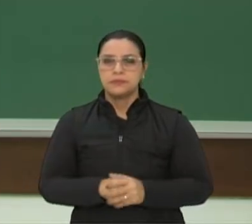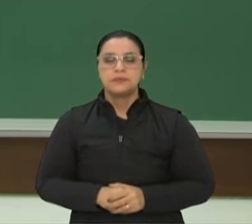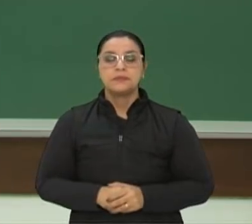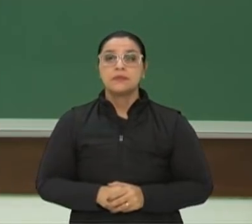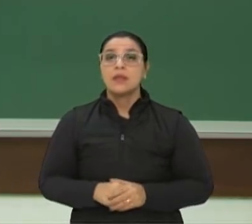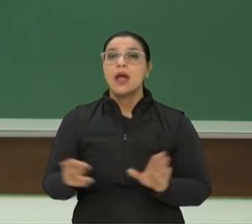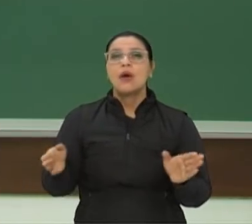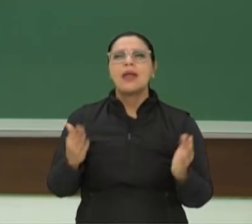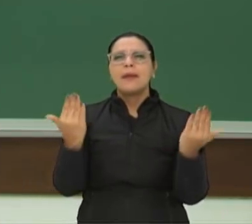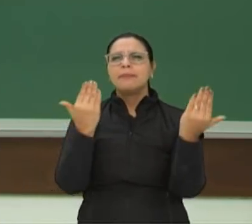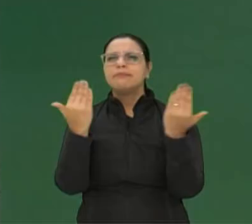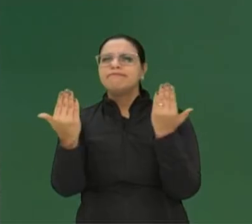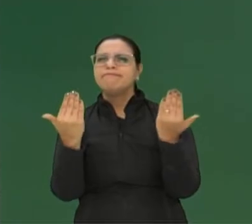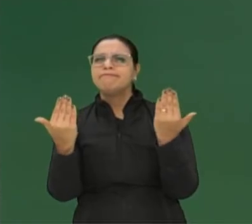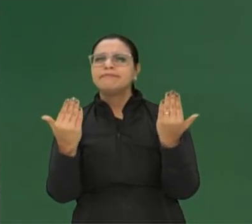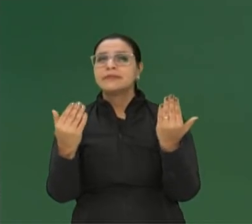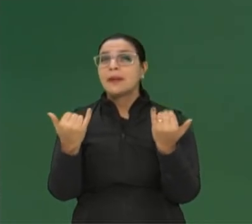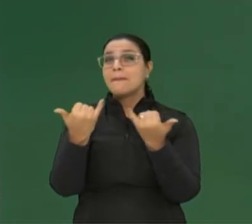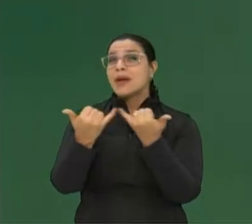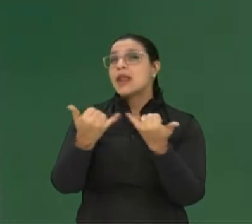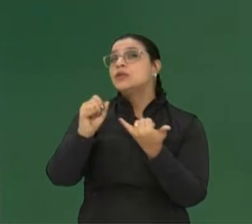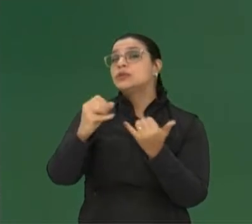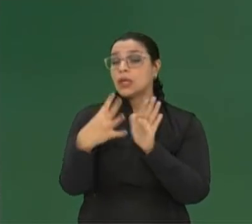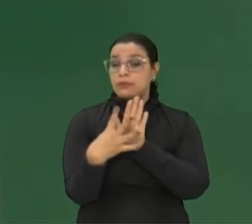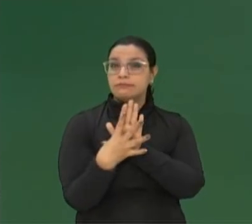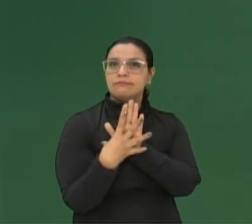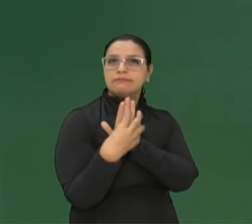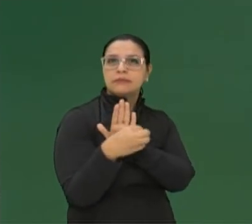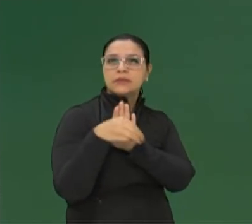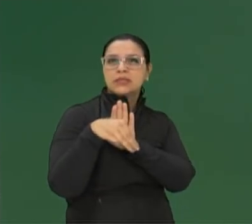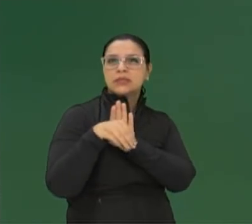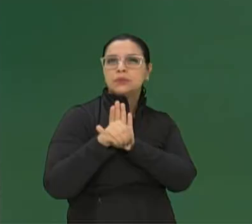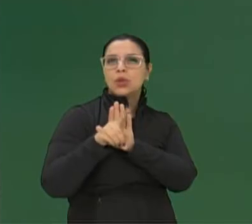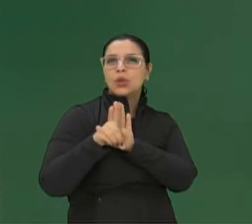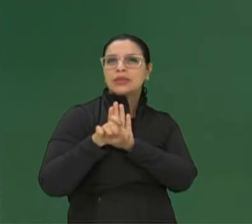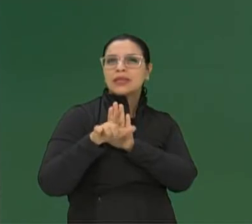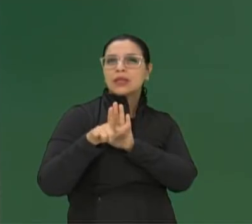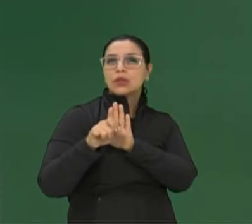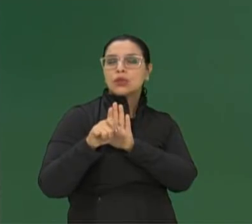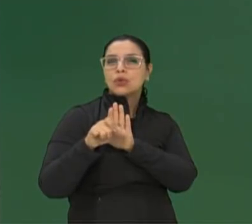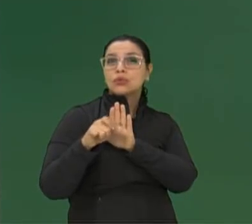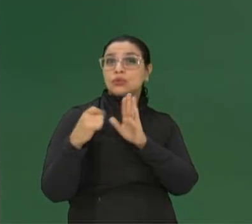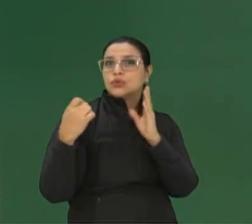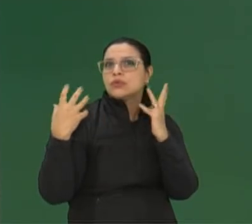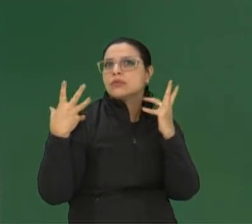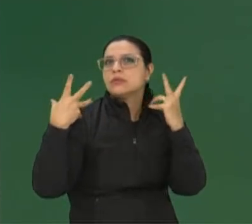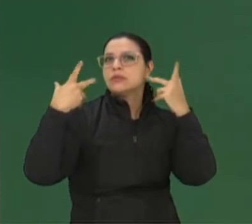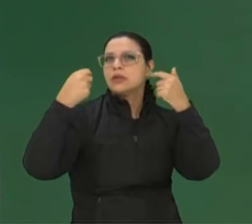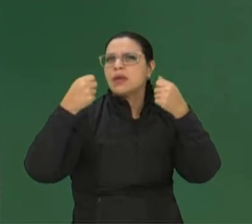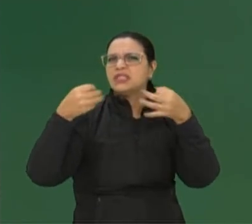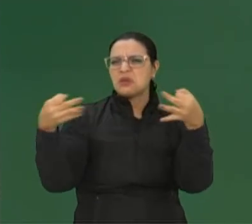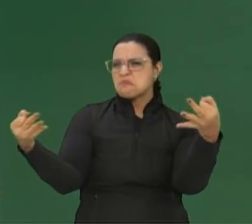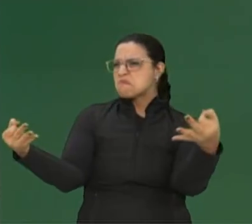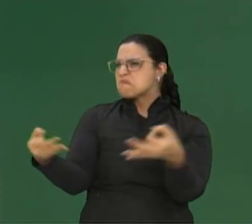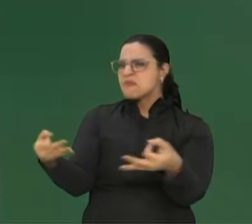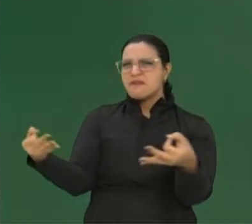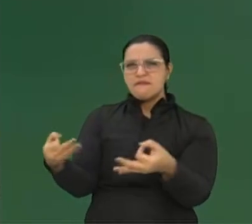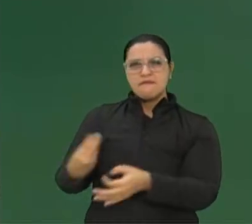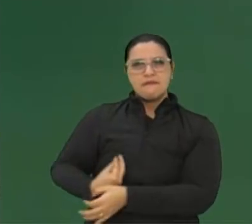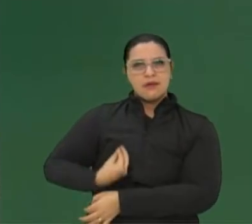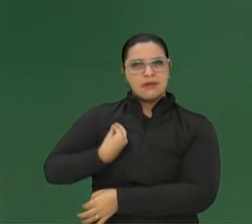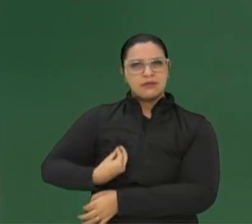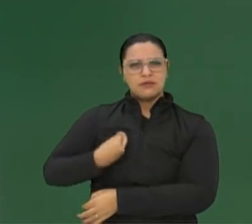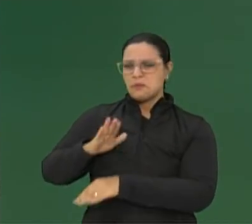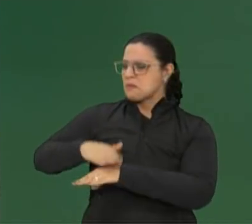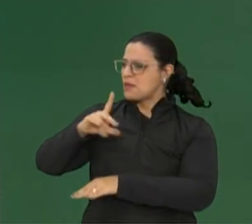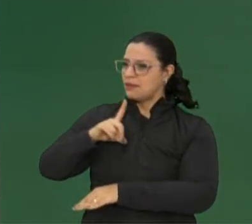ali um paradigma dos animais, ou seja, um modelo dos animais, o mais perfeito dos seres vivos, portanto, tá? Então